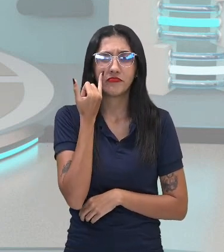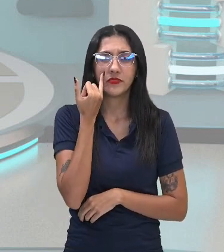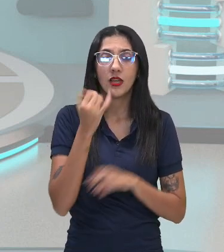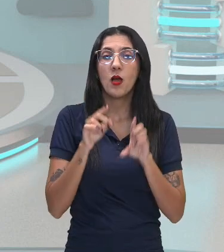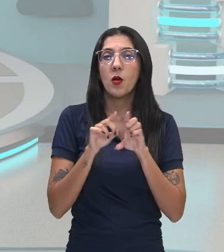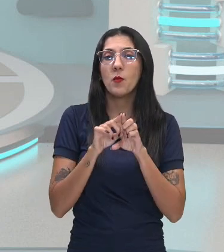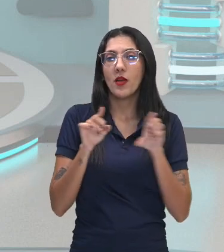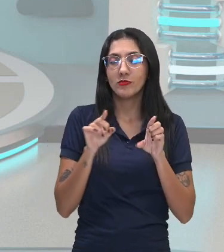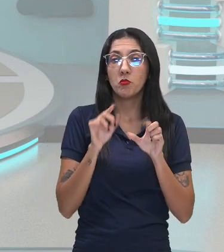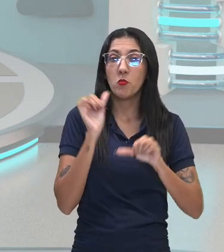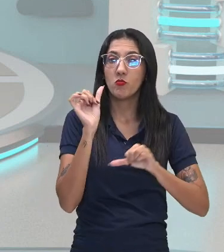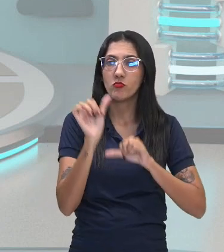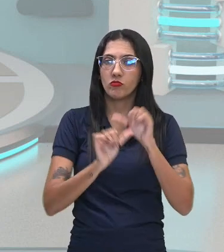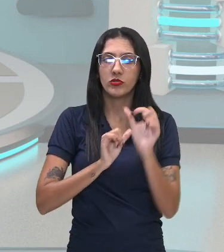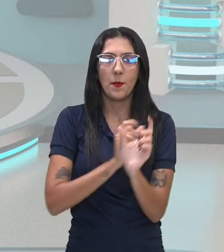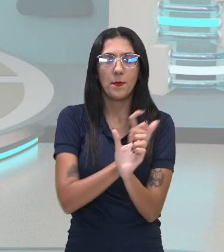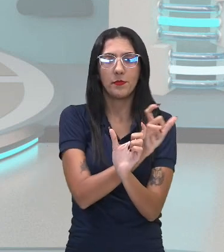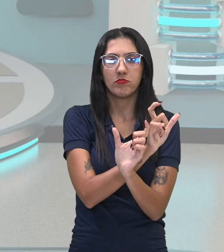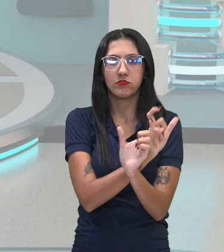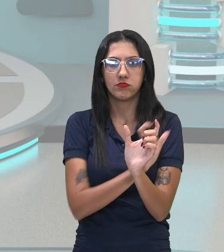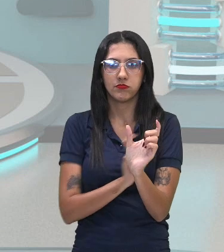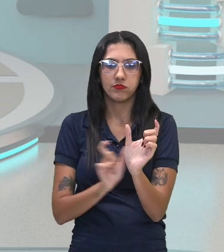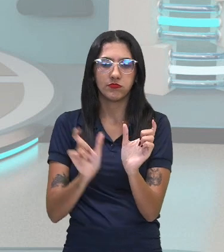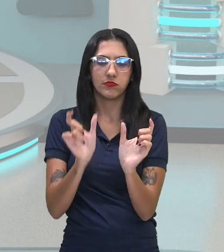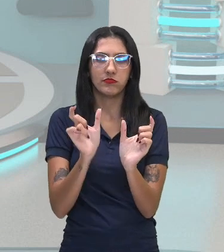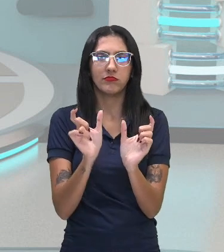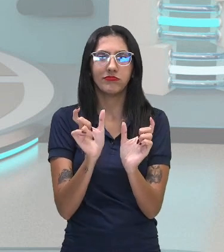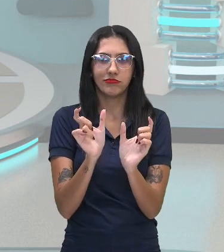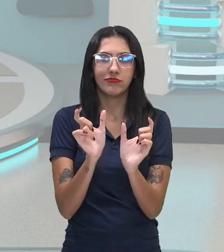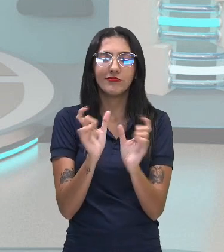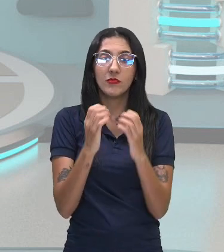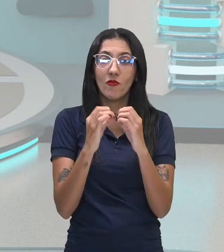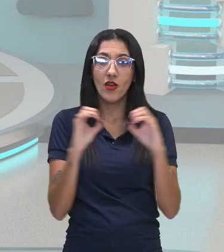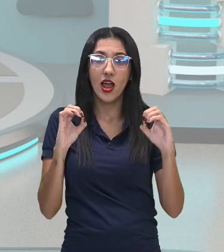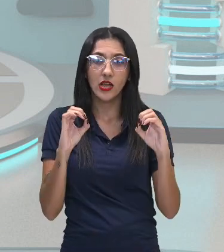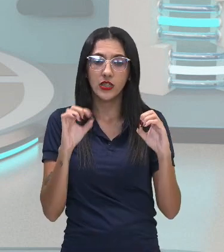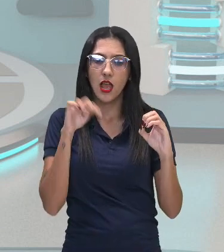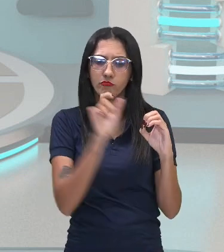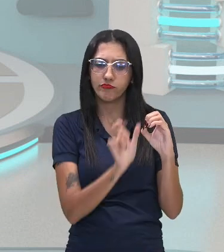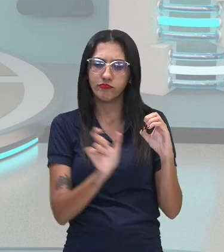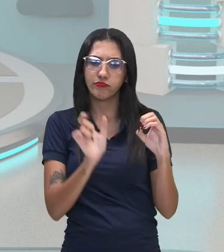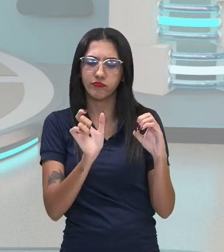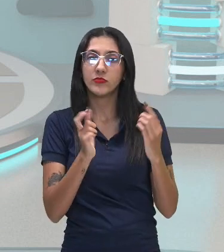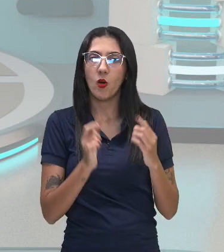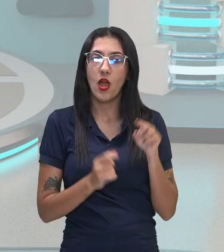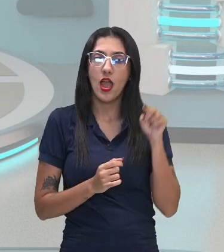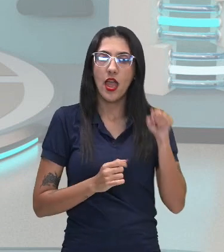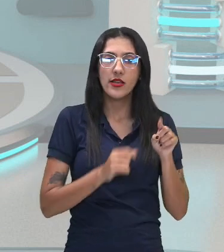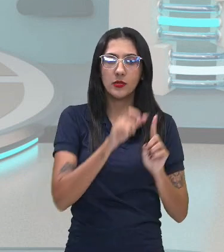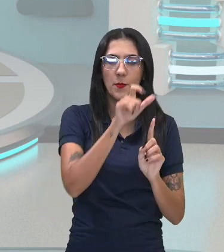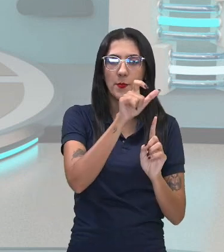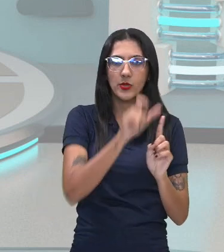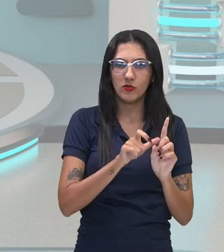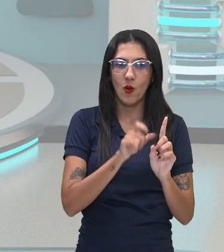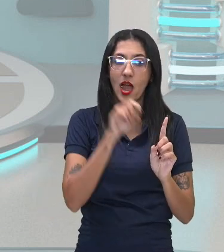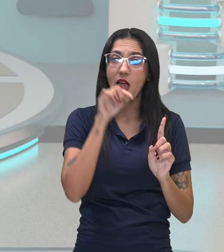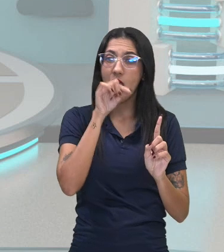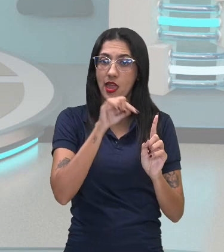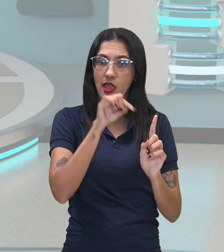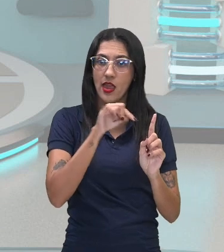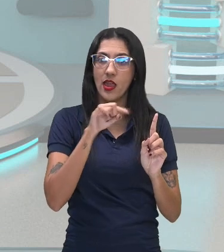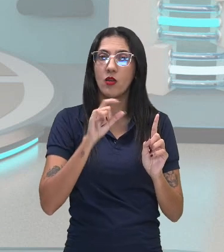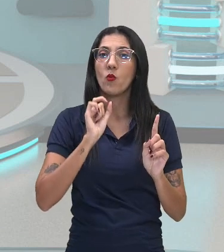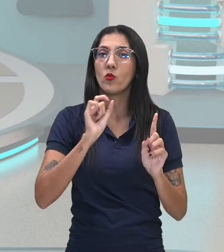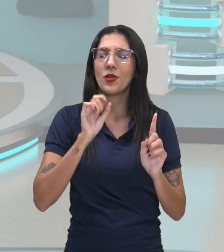que, colocando num outro lugar, no meio da frase, vai dar uma ênfase. A Mônica provavelmente não chegou no